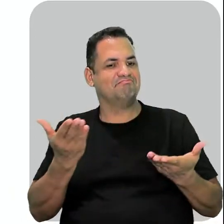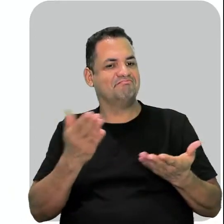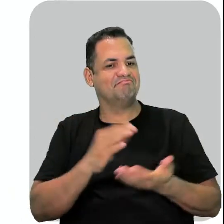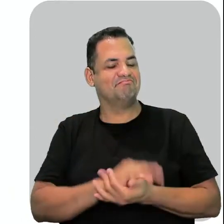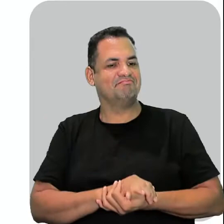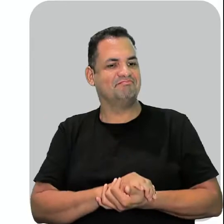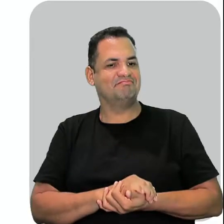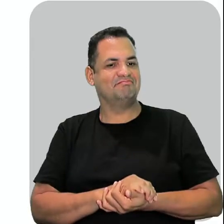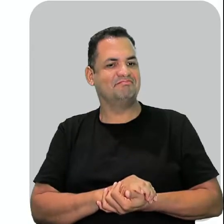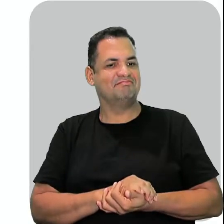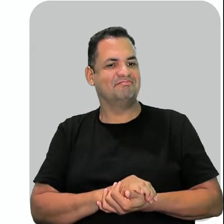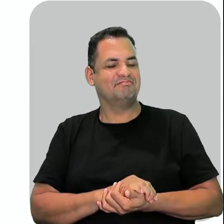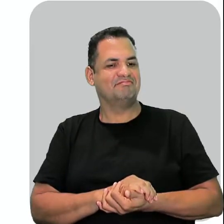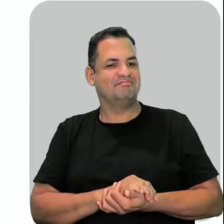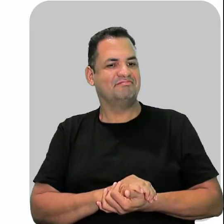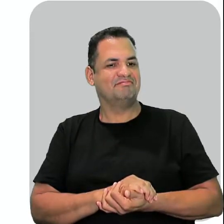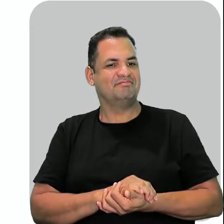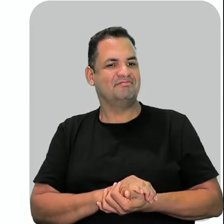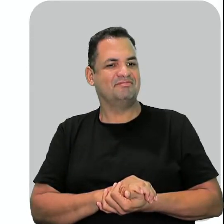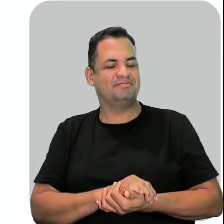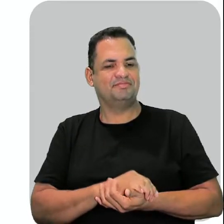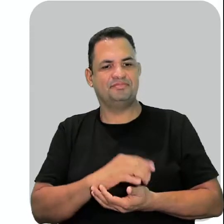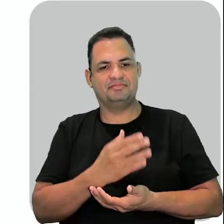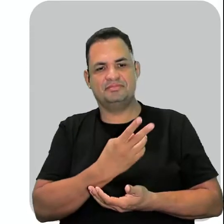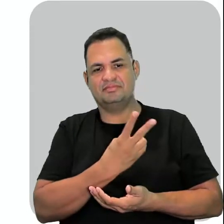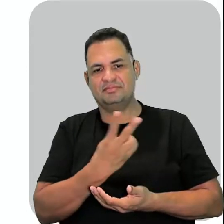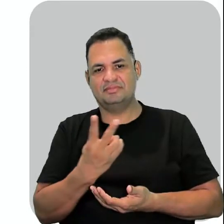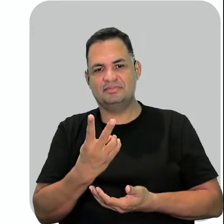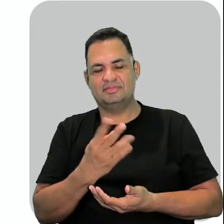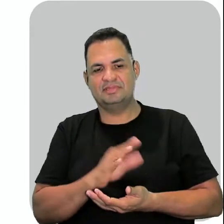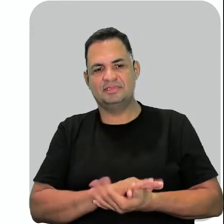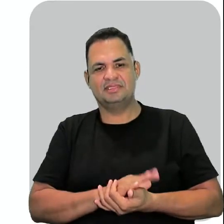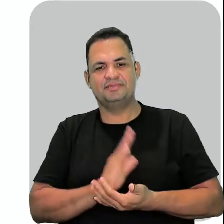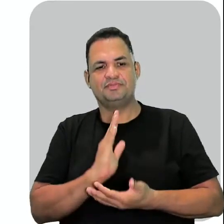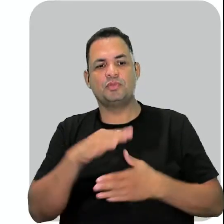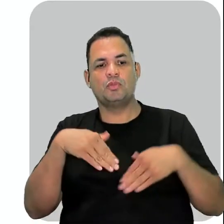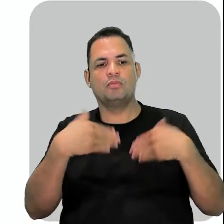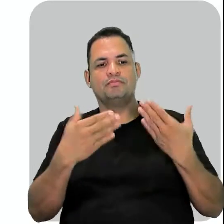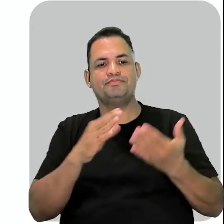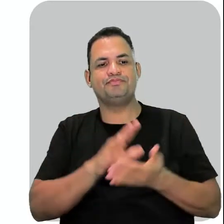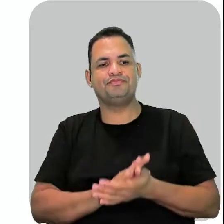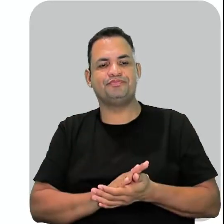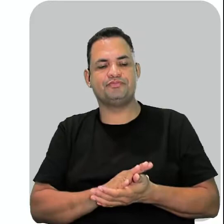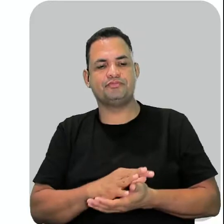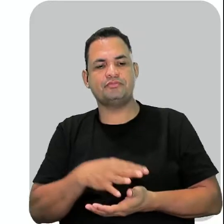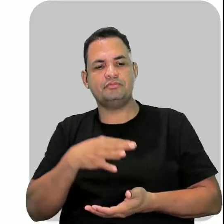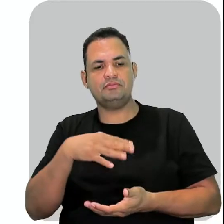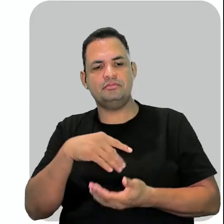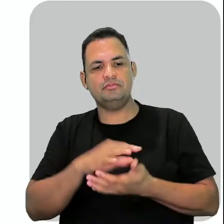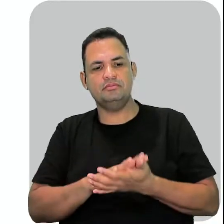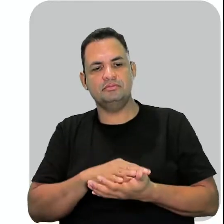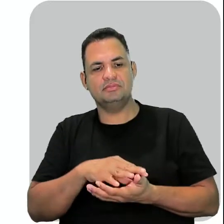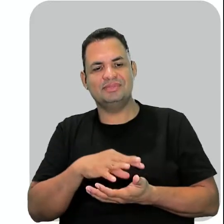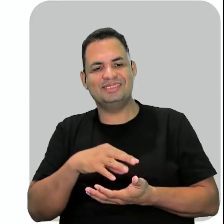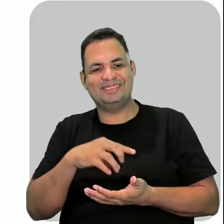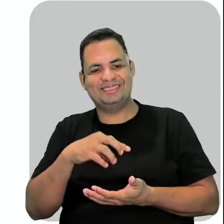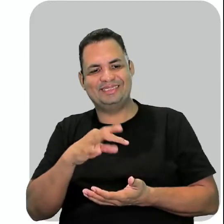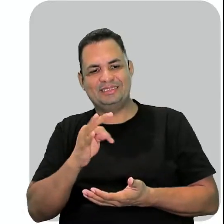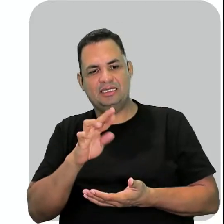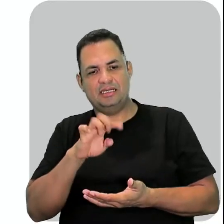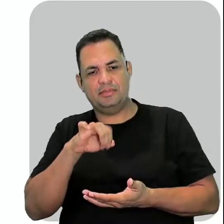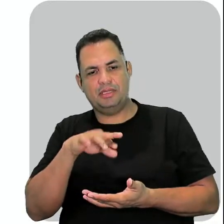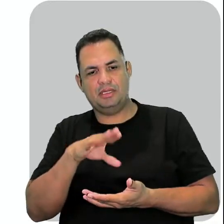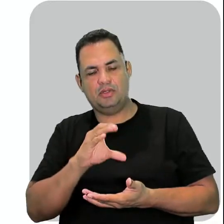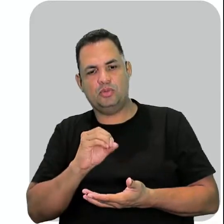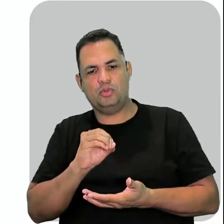gente viu o dímero com o dímero, né? Que deu o tetrâmero. Quando a gente tem o trímero ligado ao